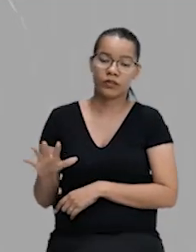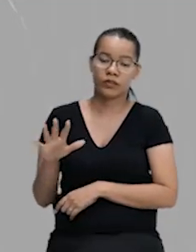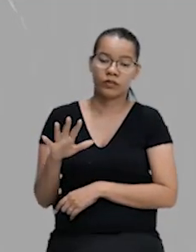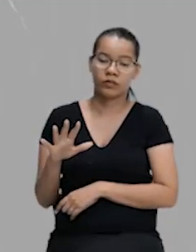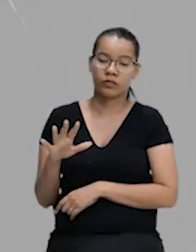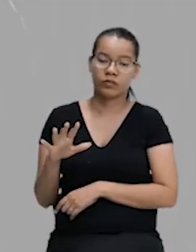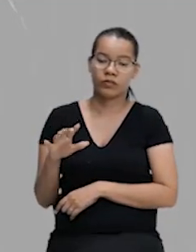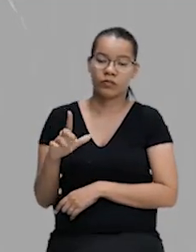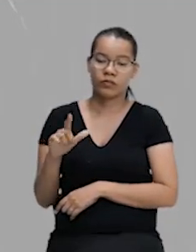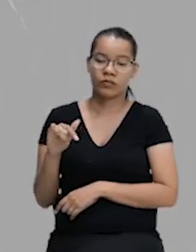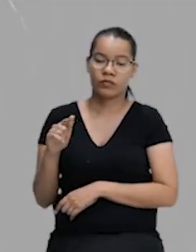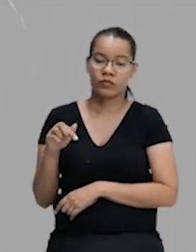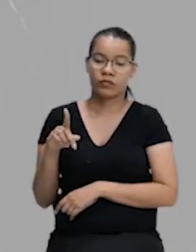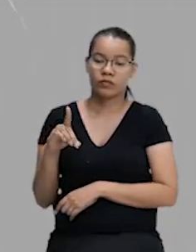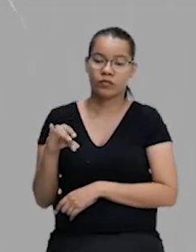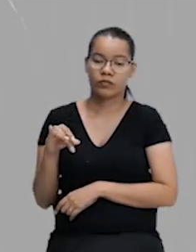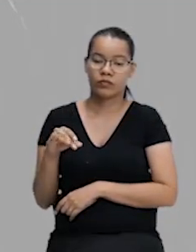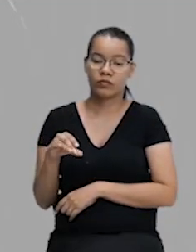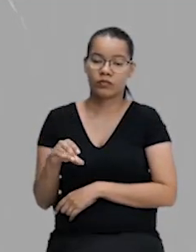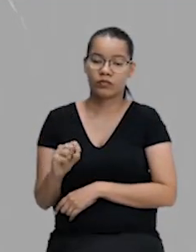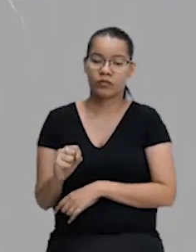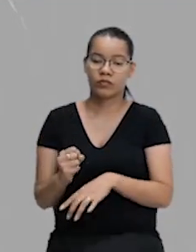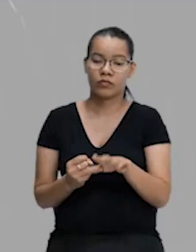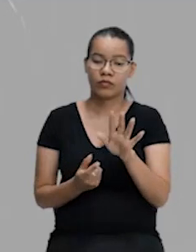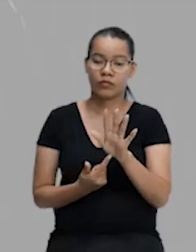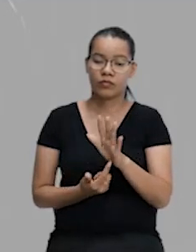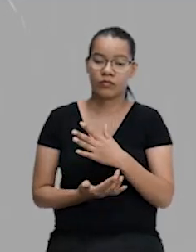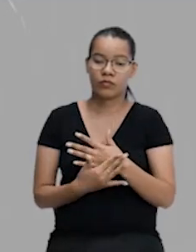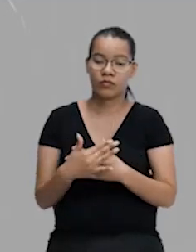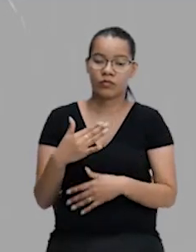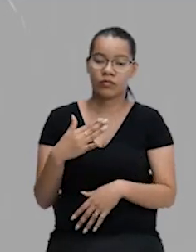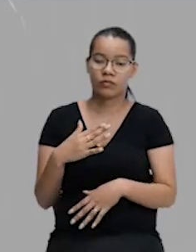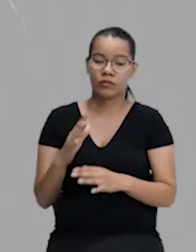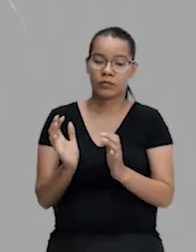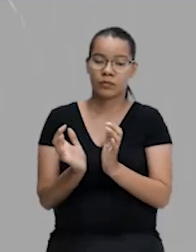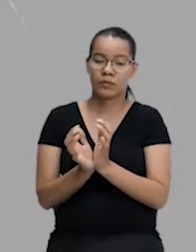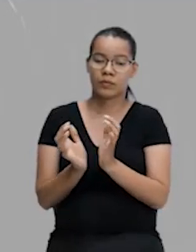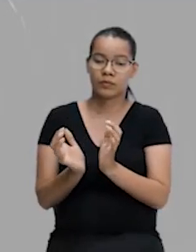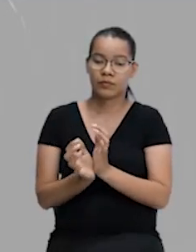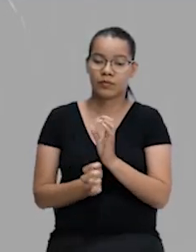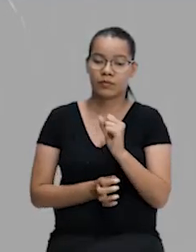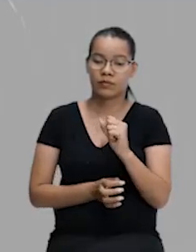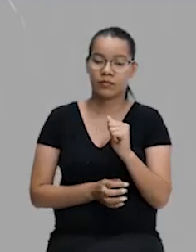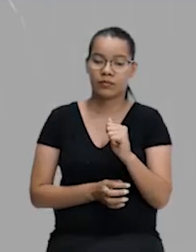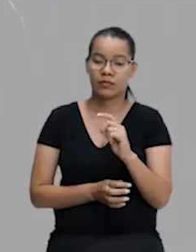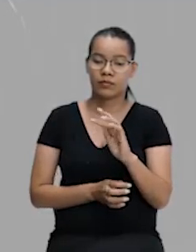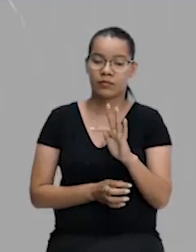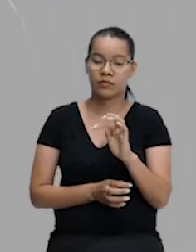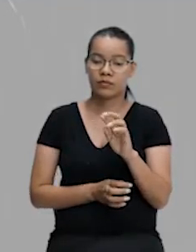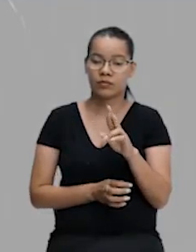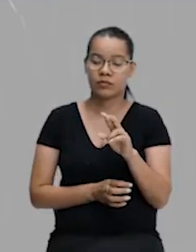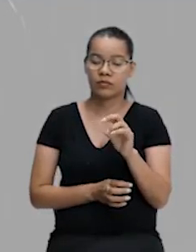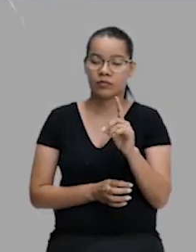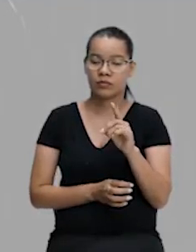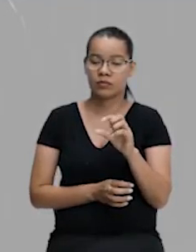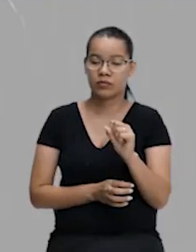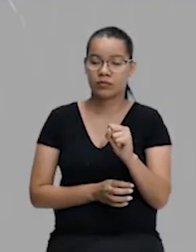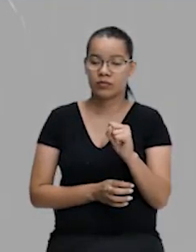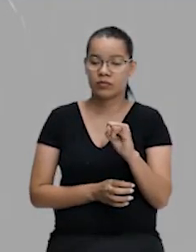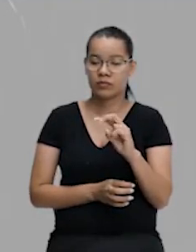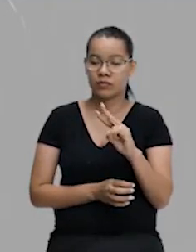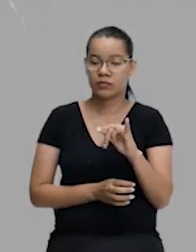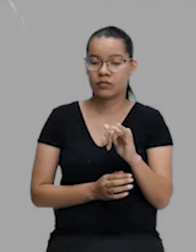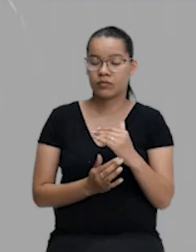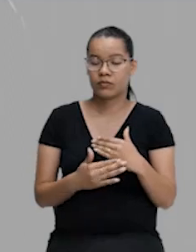são líquidos. A presença de mais grupos saturados, né, vai elevar a temperatura